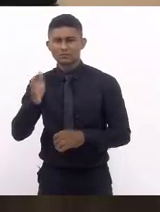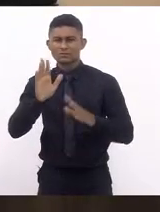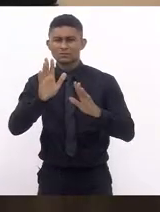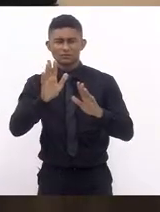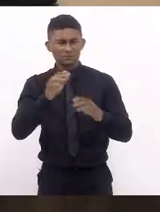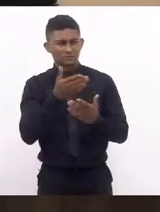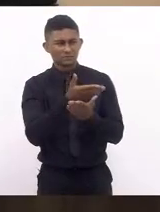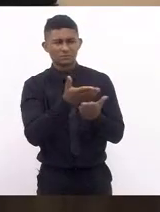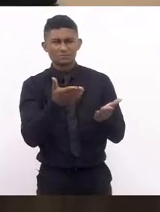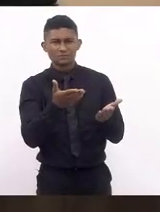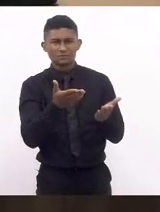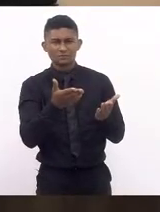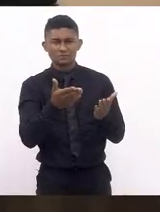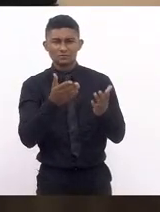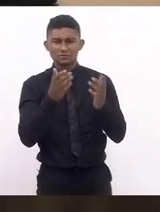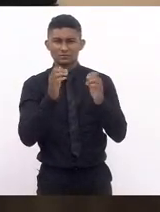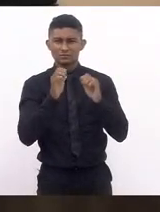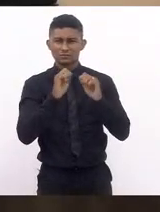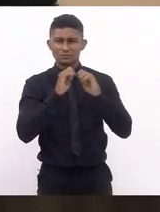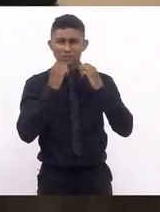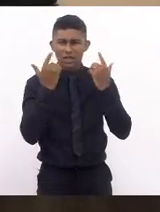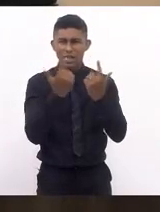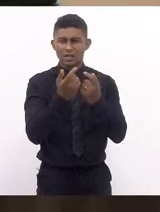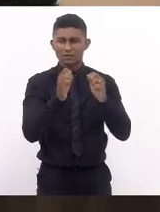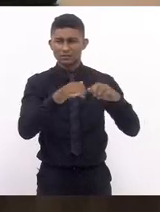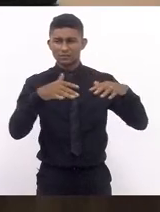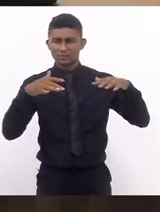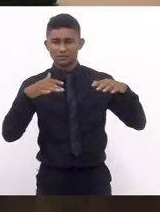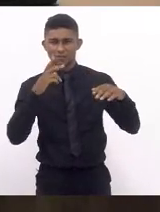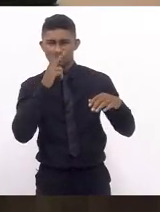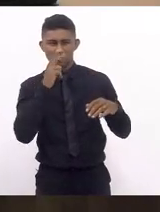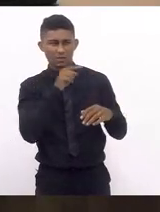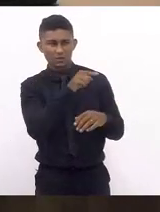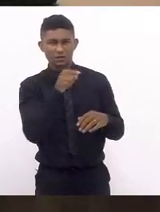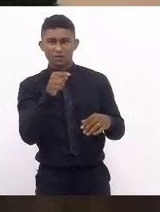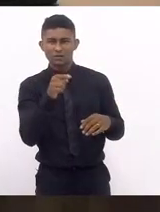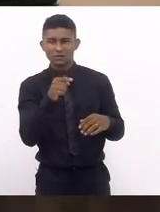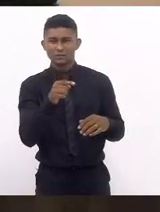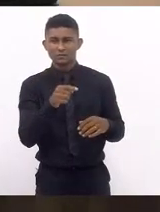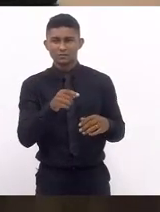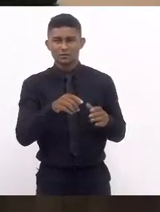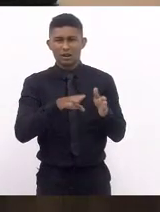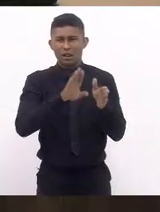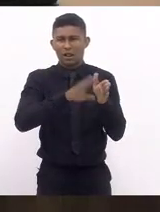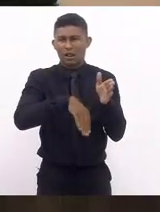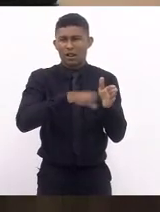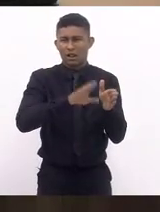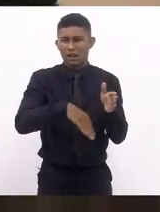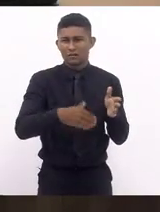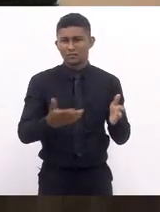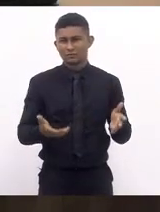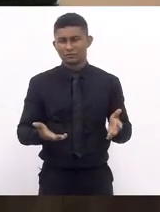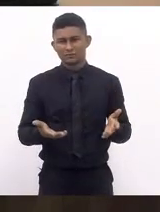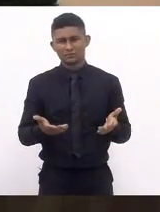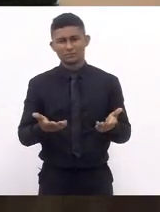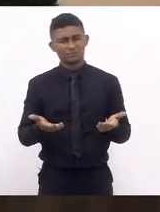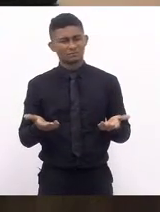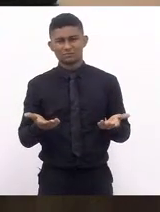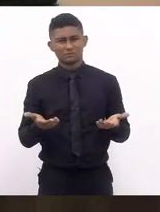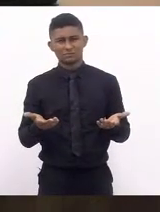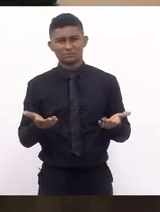parlamentos e assembleias tem menos sabe de um vigésimo selada Isso é um absurdo